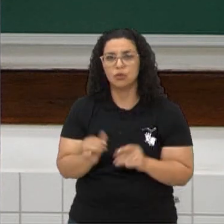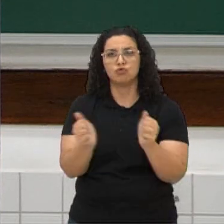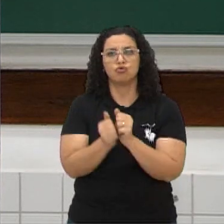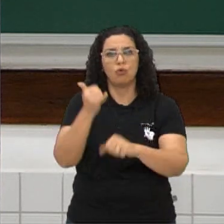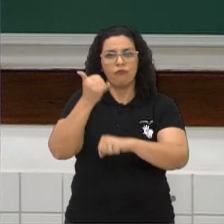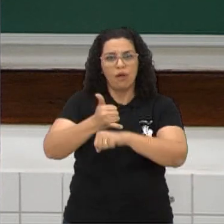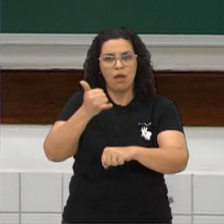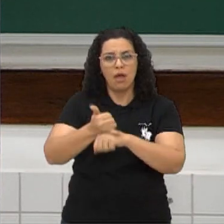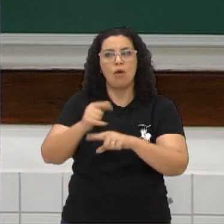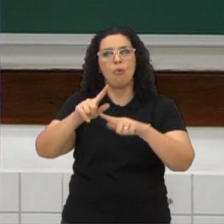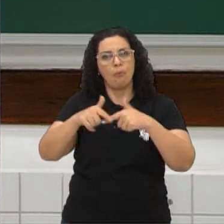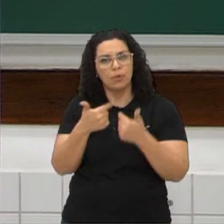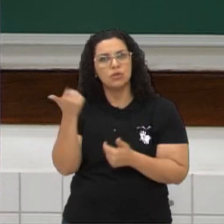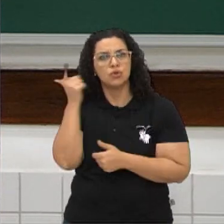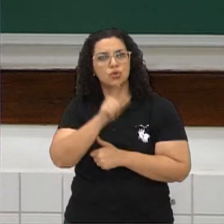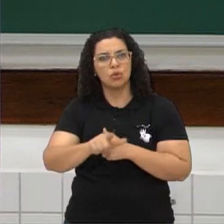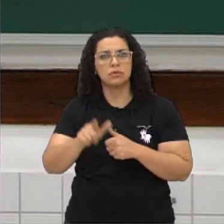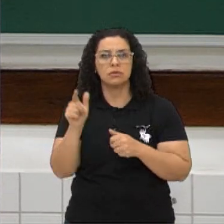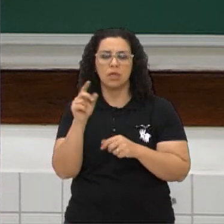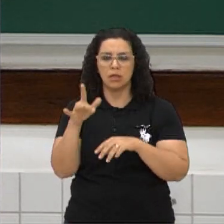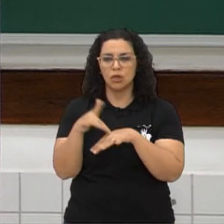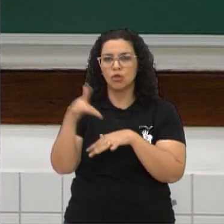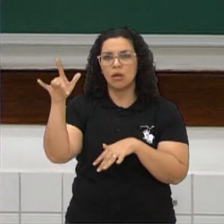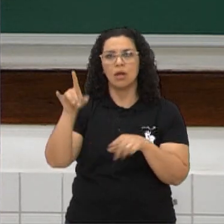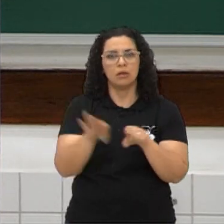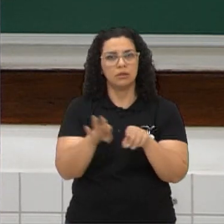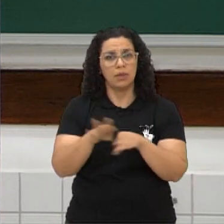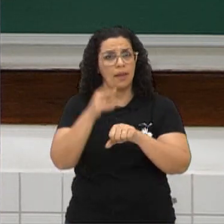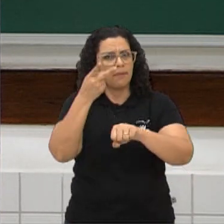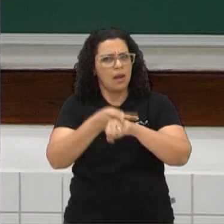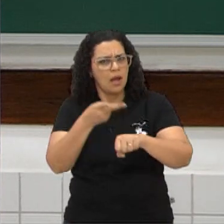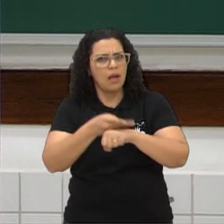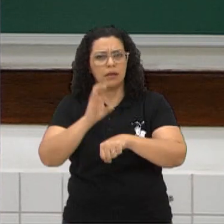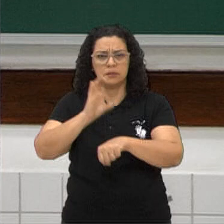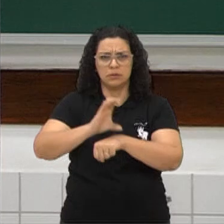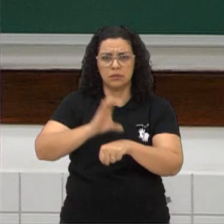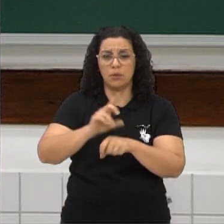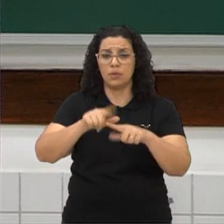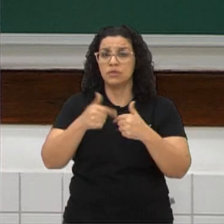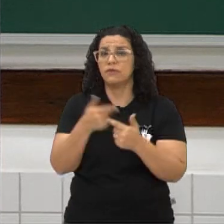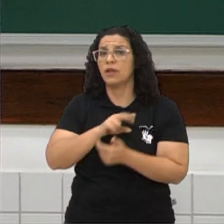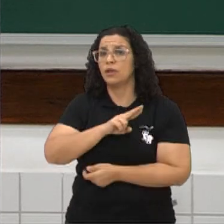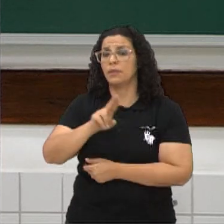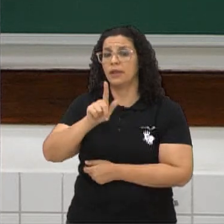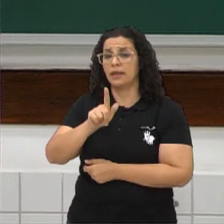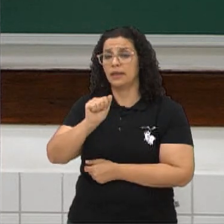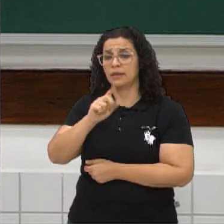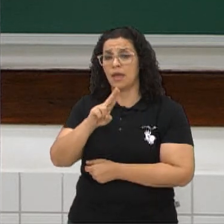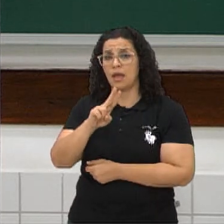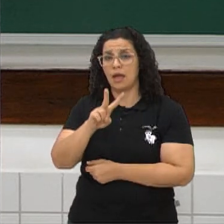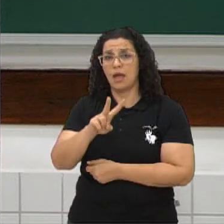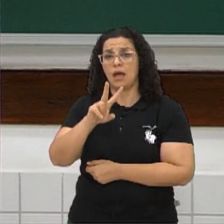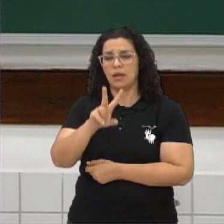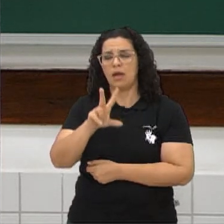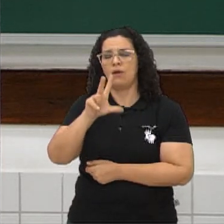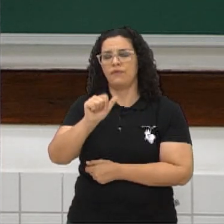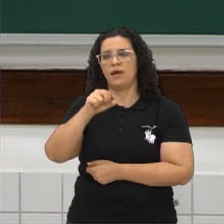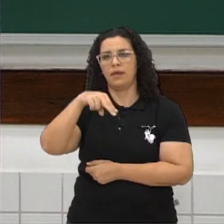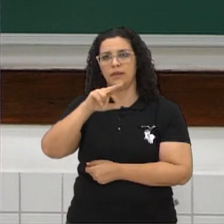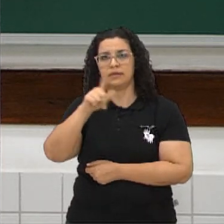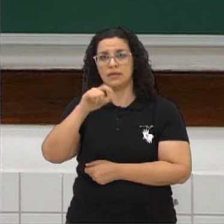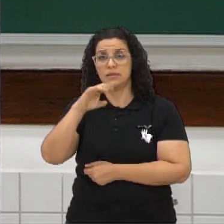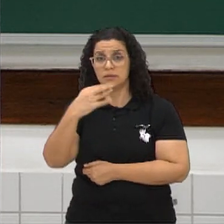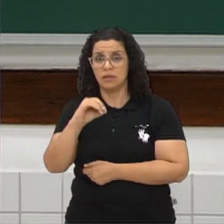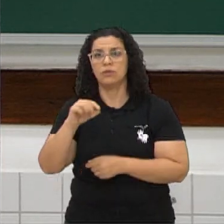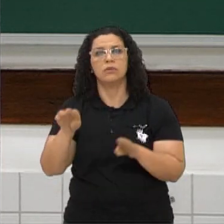deposita sobre o outro metal. A gente faz esse processo então chamado de galvanização ou eletrodeposição. E a gente